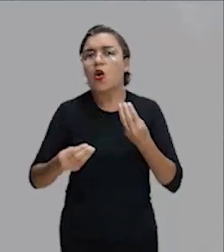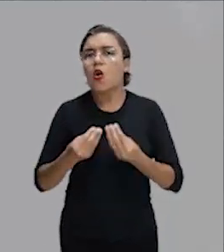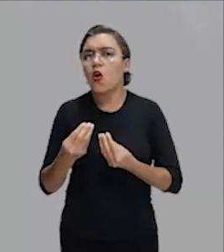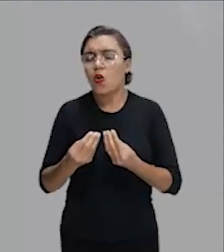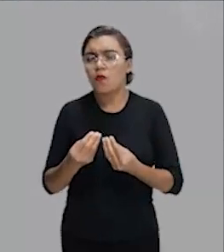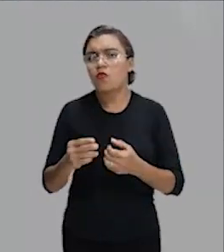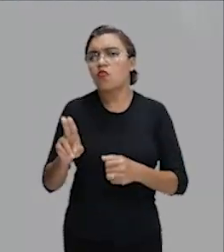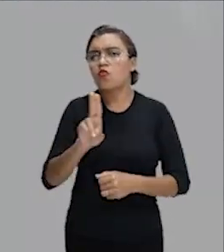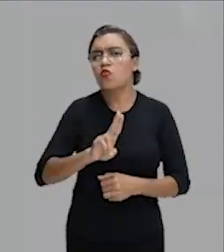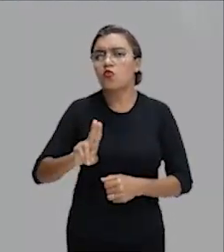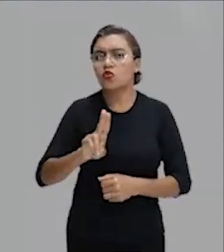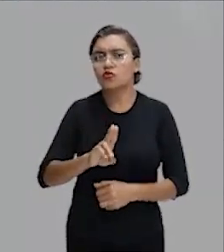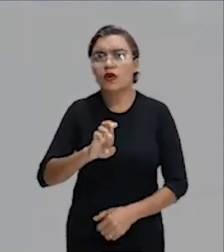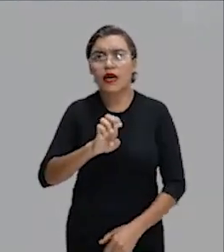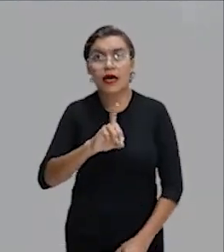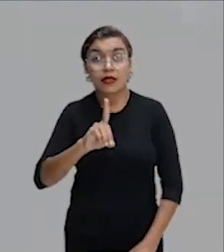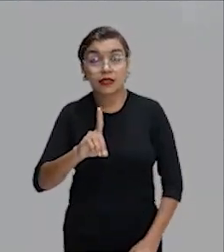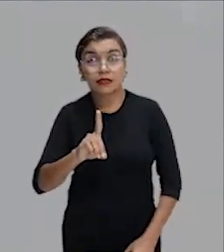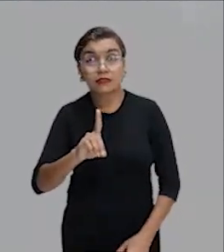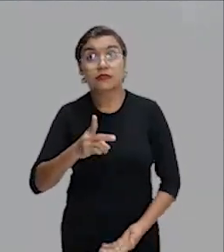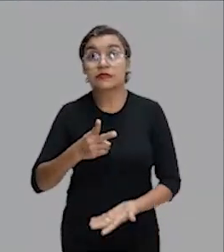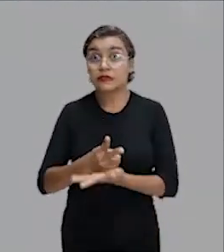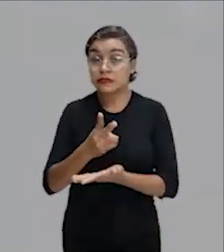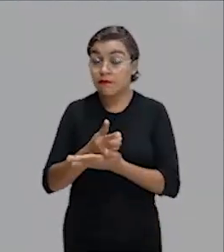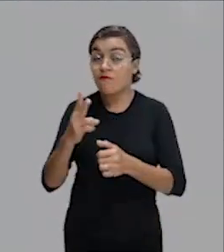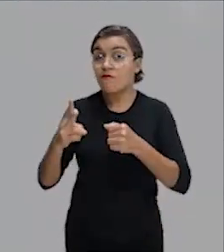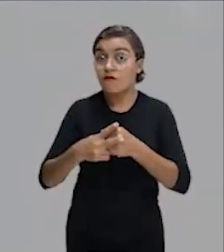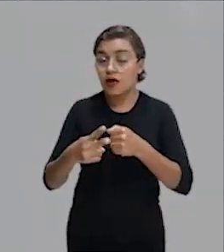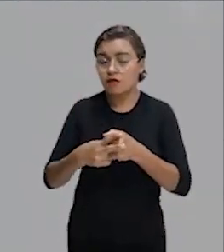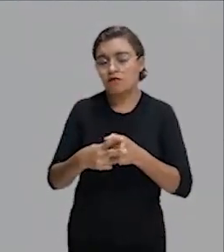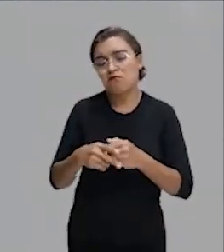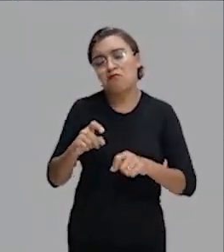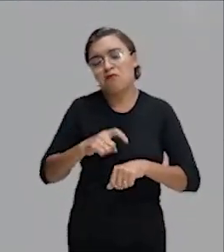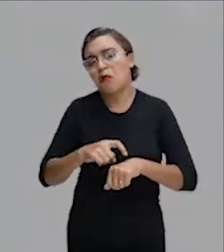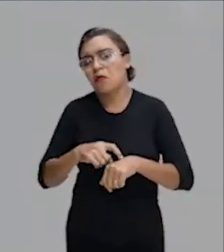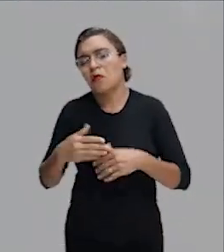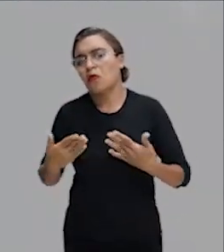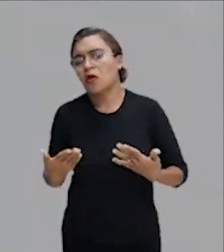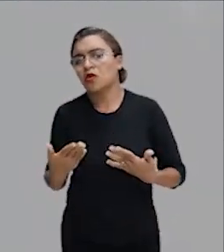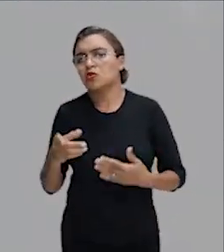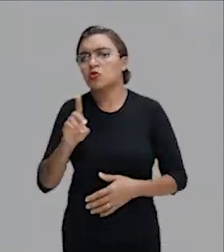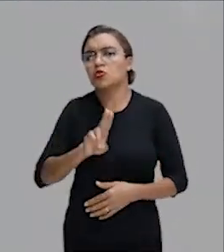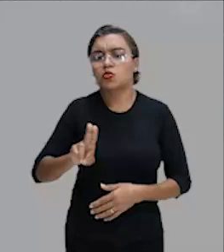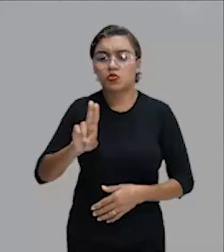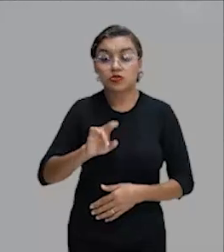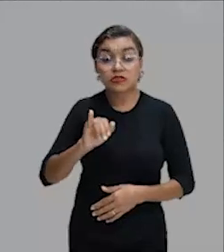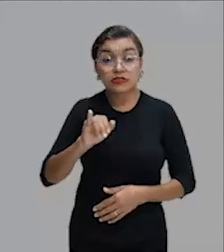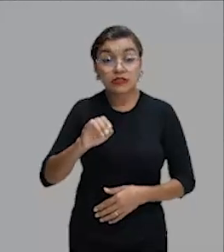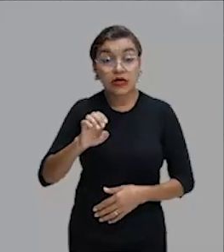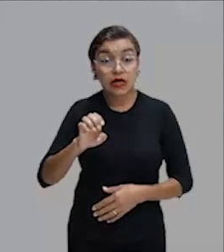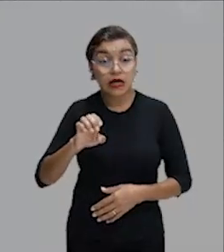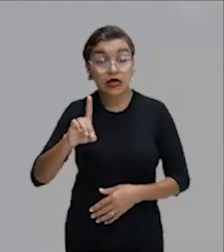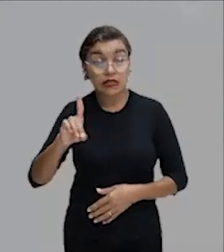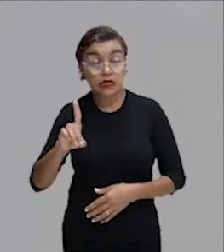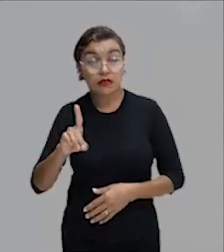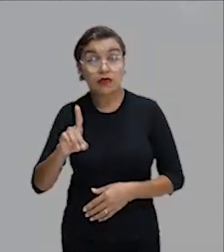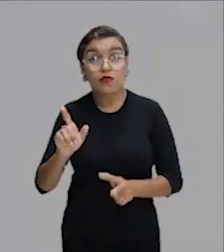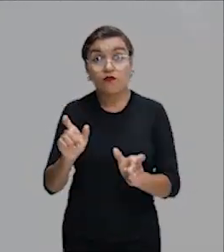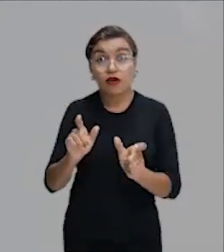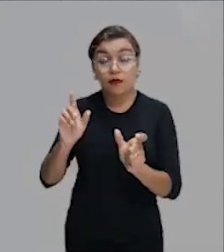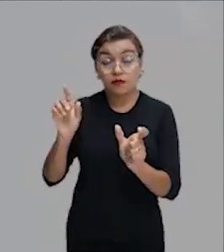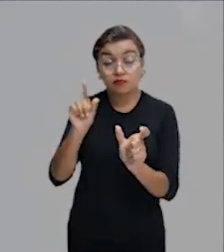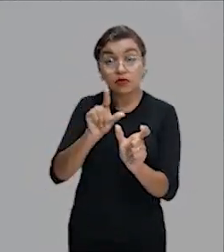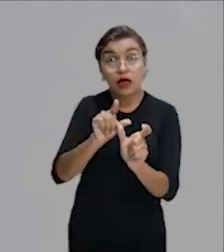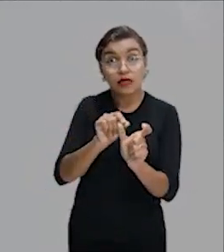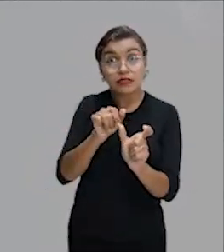que eu uso ed? Para todos os verbos. Quando que eu uso ied? Quando o verbo termina em y e antes